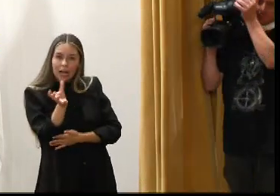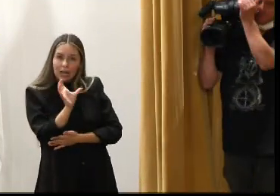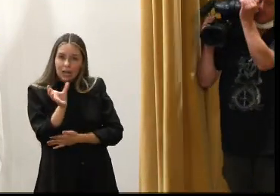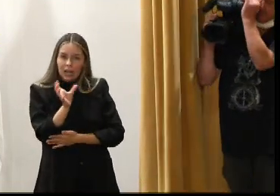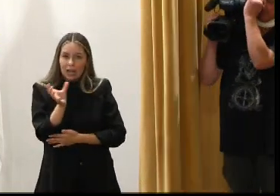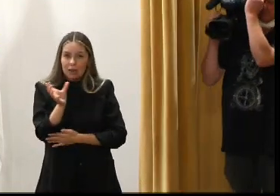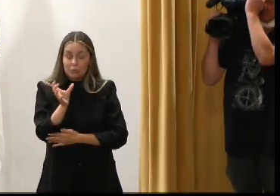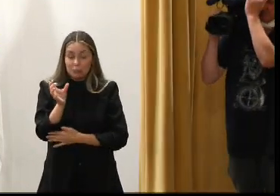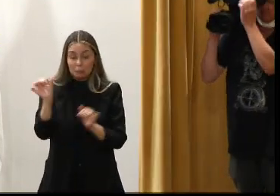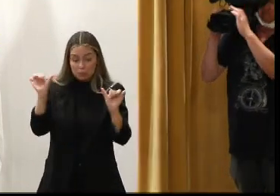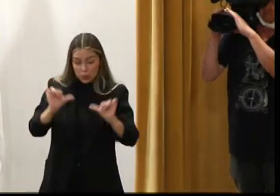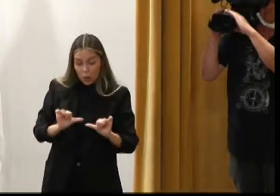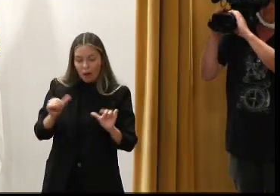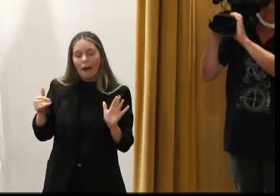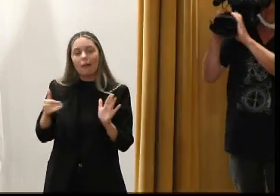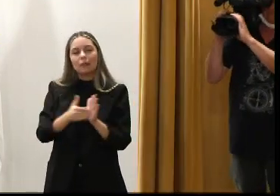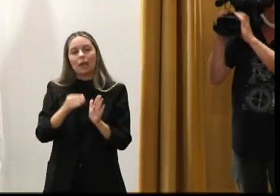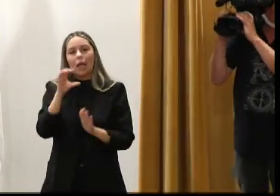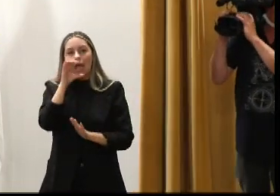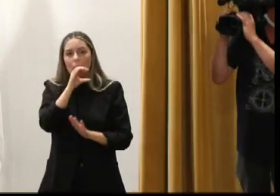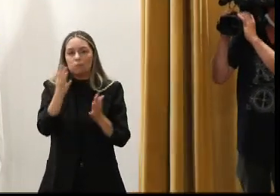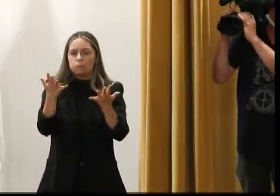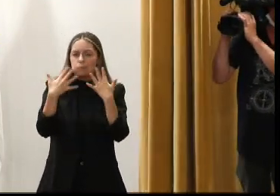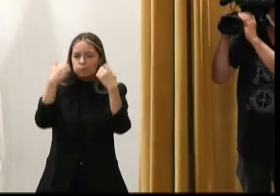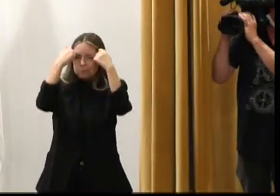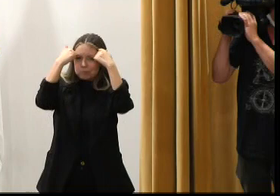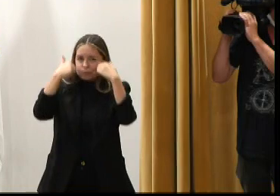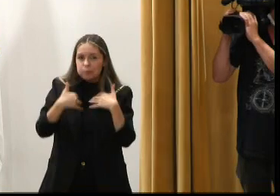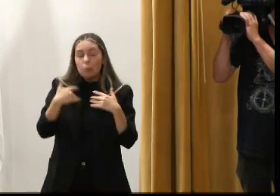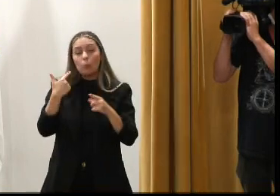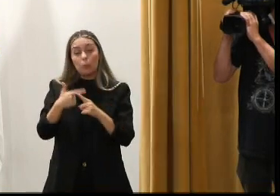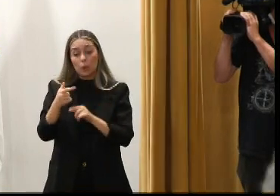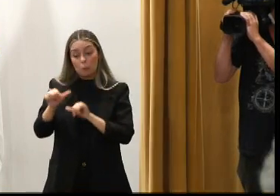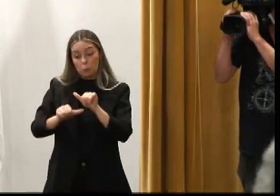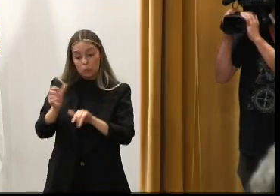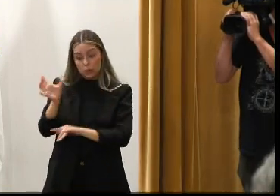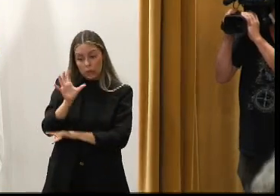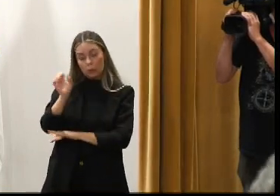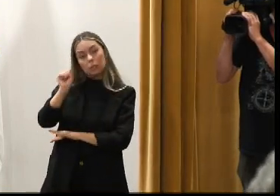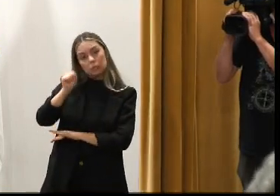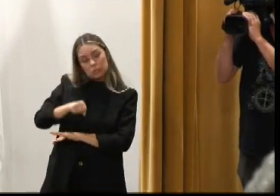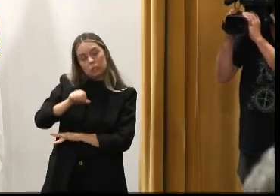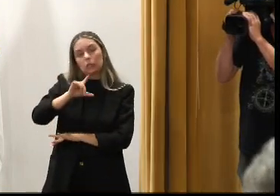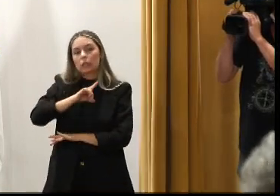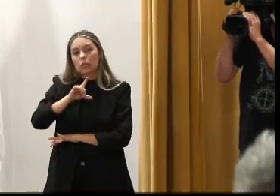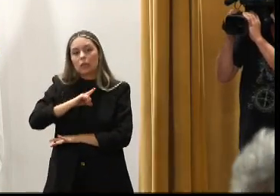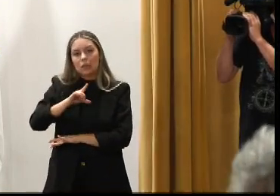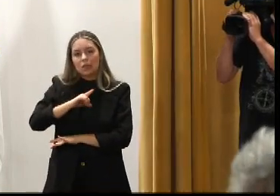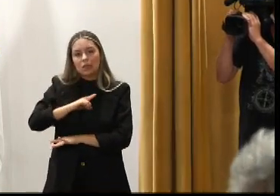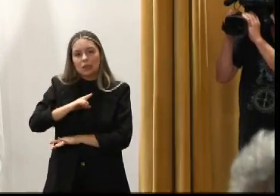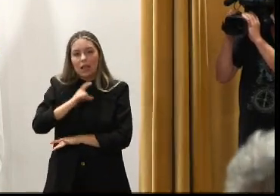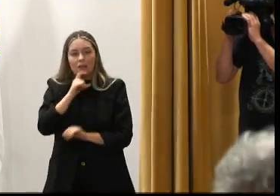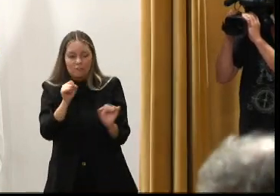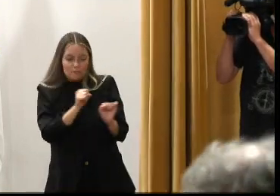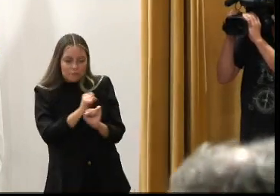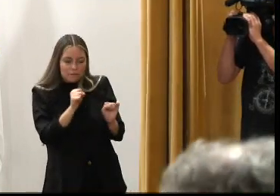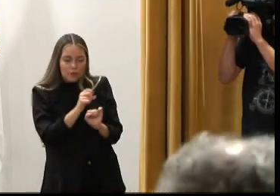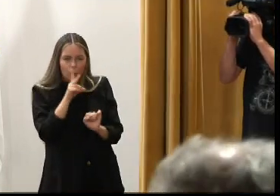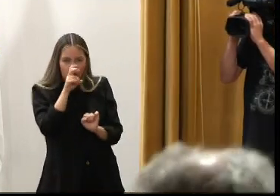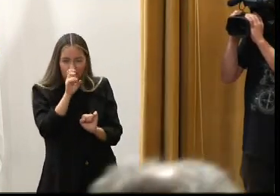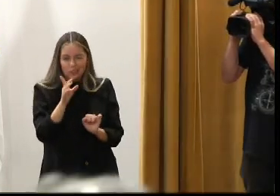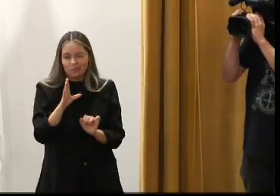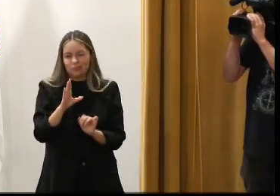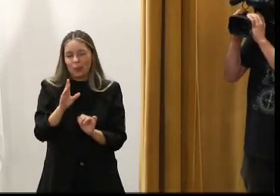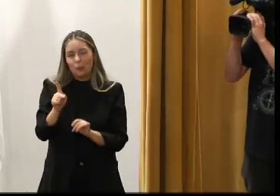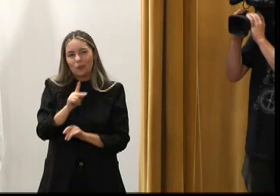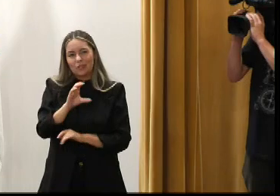extremos até essas ondas de calor. E, sim, as mudanças climáticas provocam ondas de frio. O professor Carlos